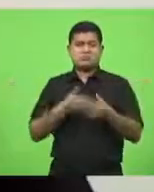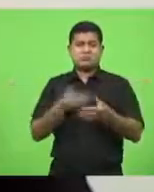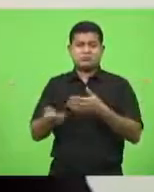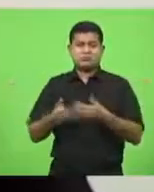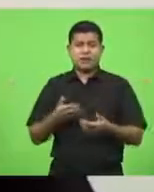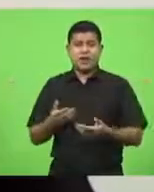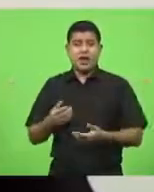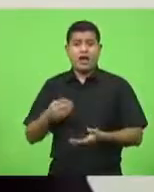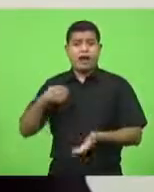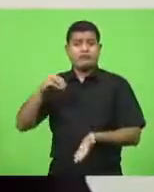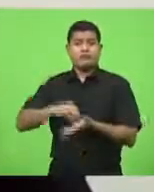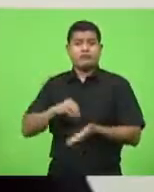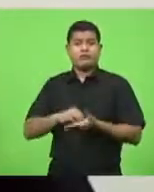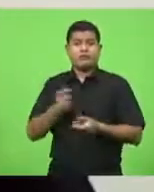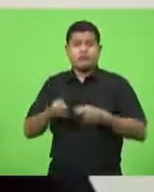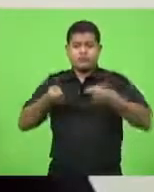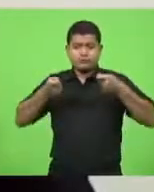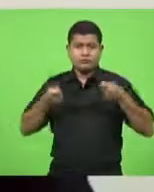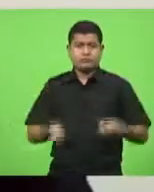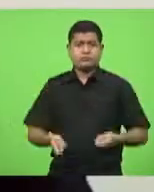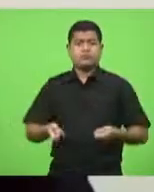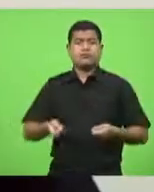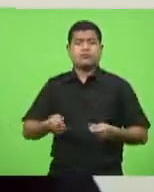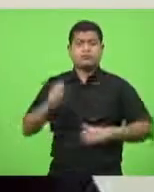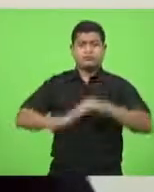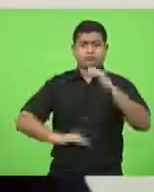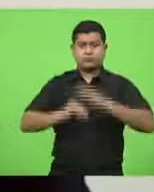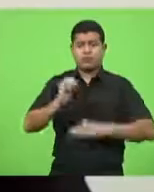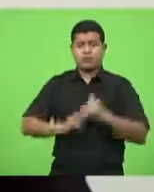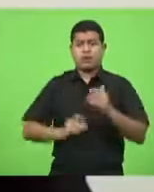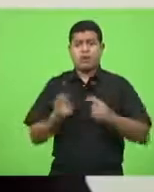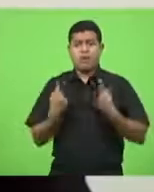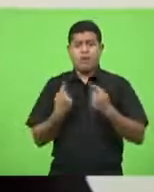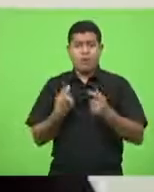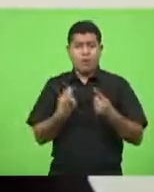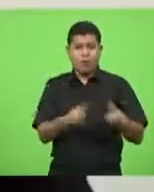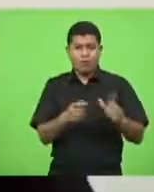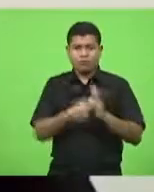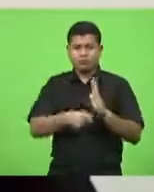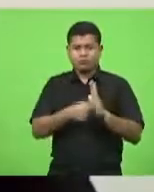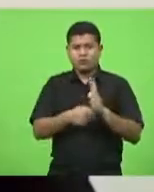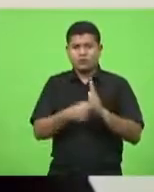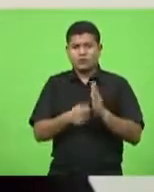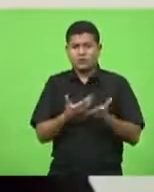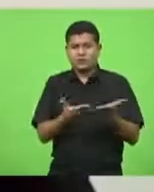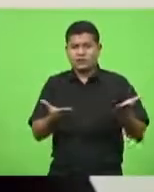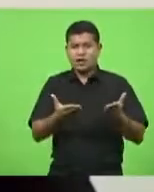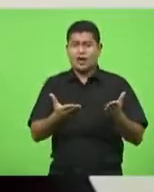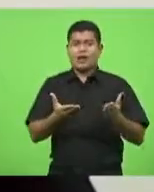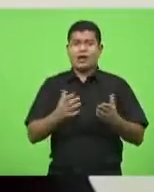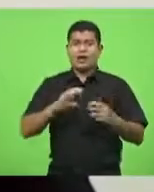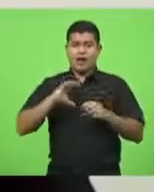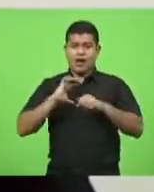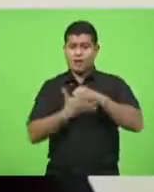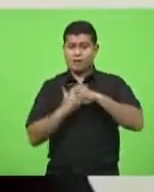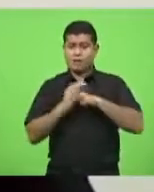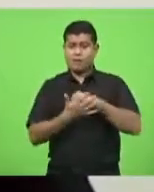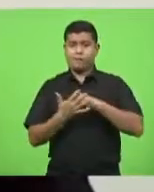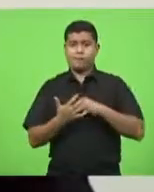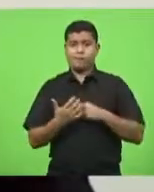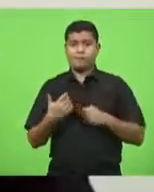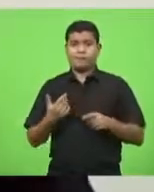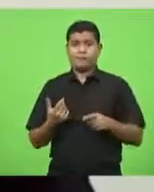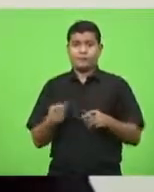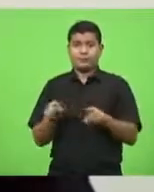e eficiência no combate à pandemia e falta de atenção econômica ao seu povo. Além da queda da